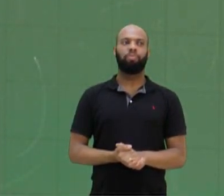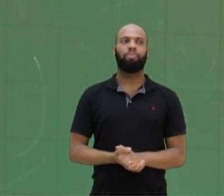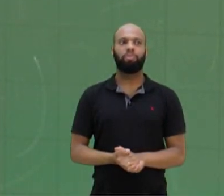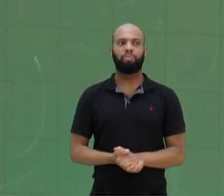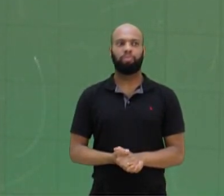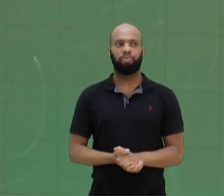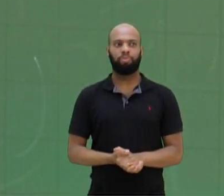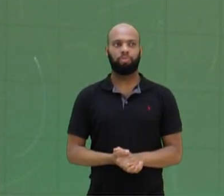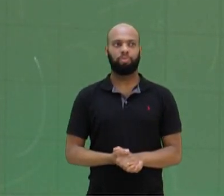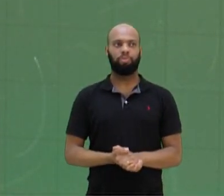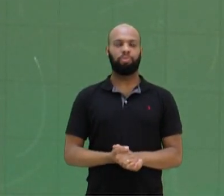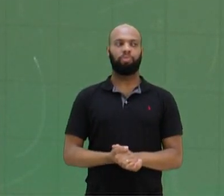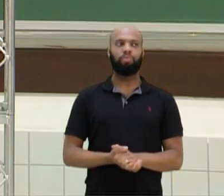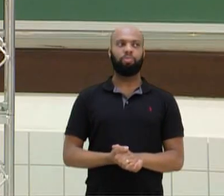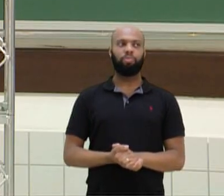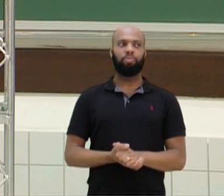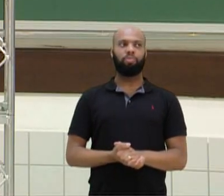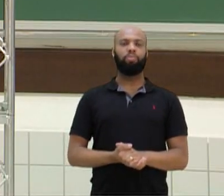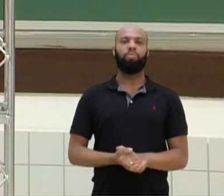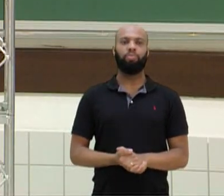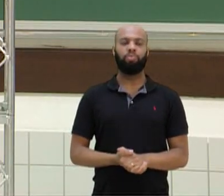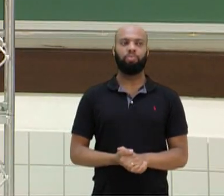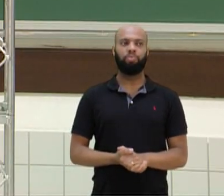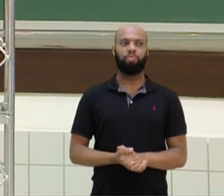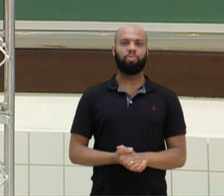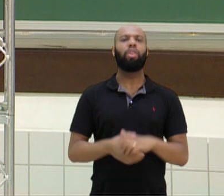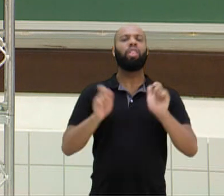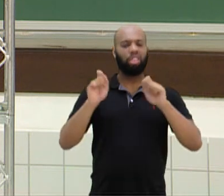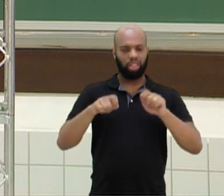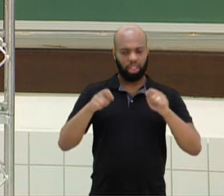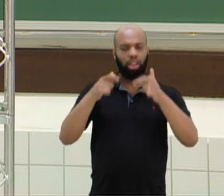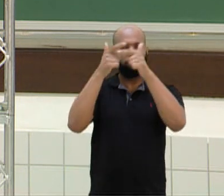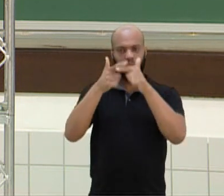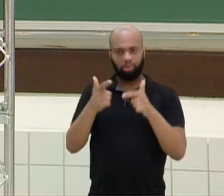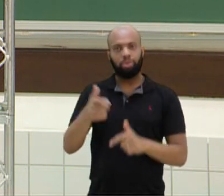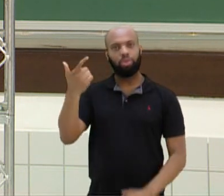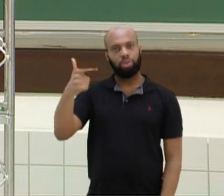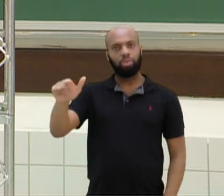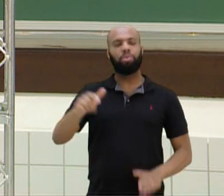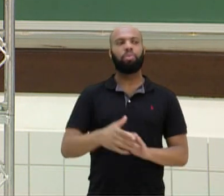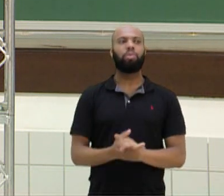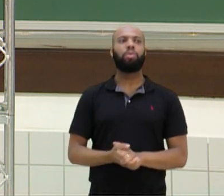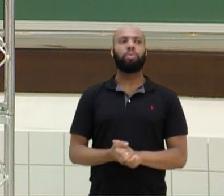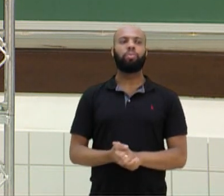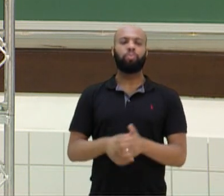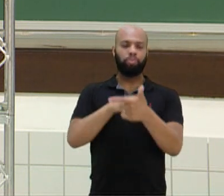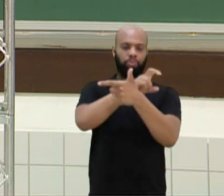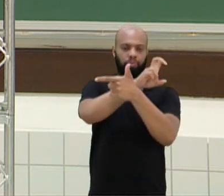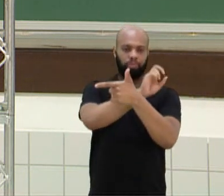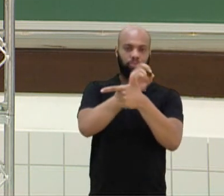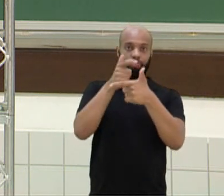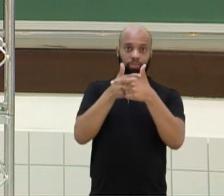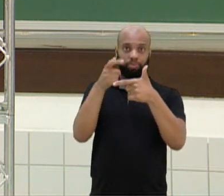oitavos. Dá para simplificar. A gente pode simplificar também por